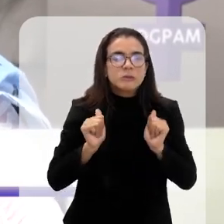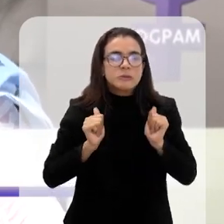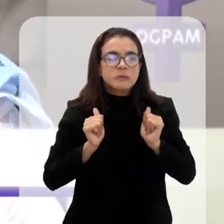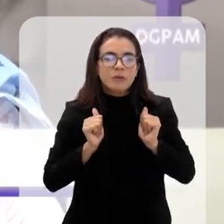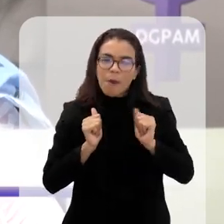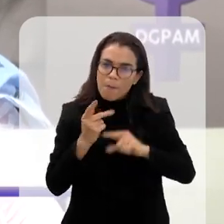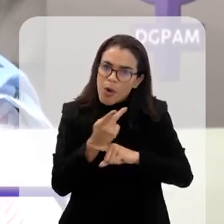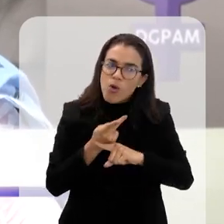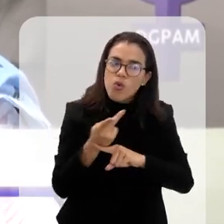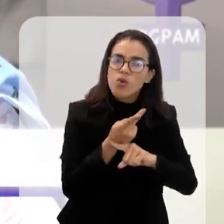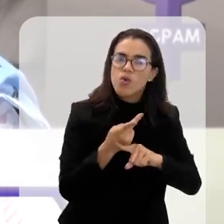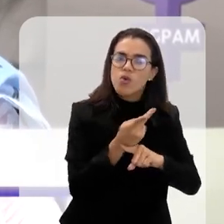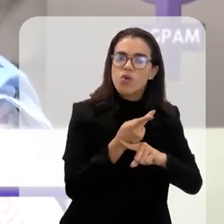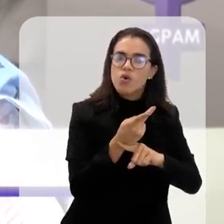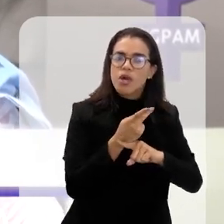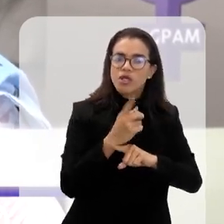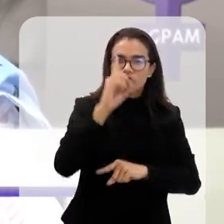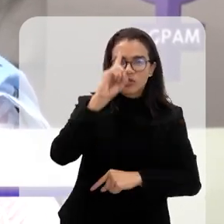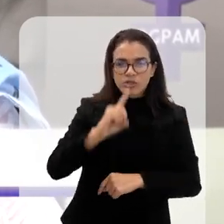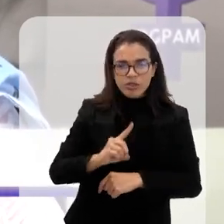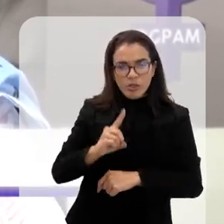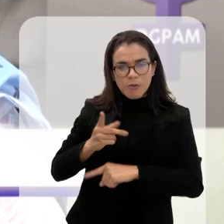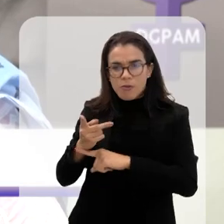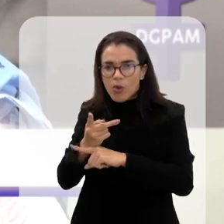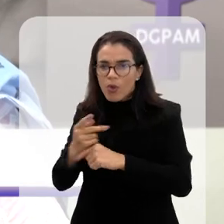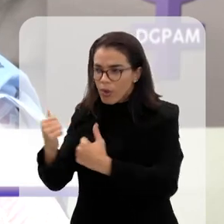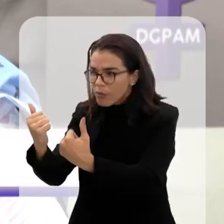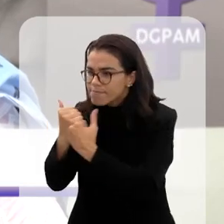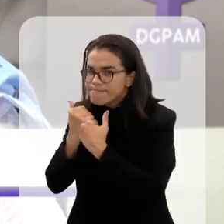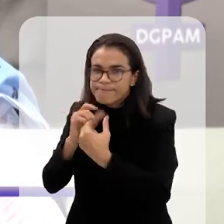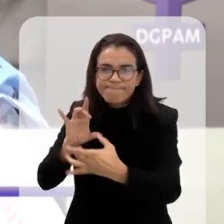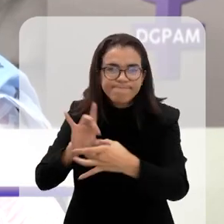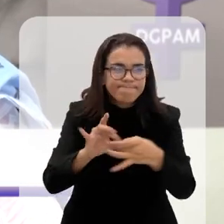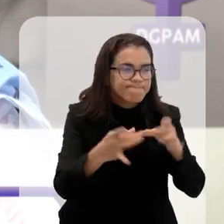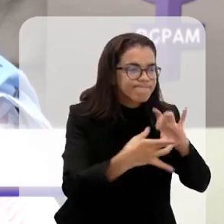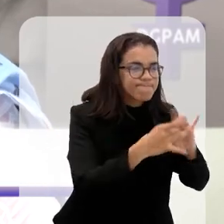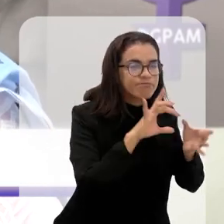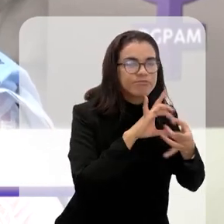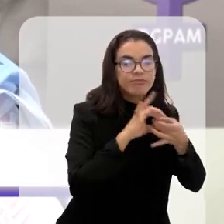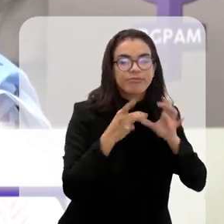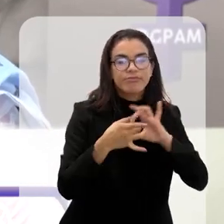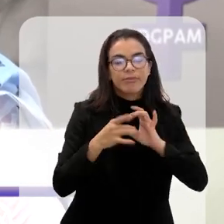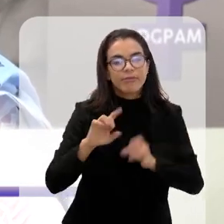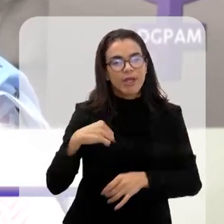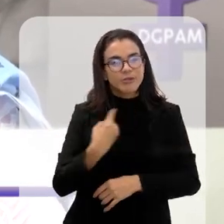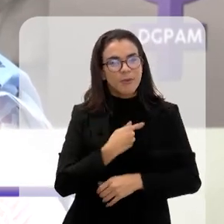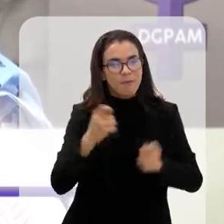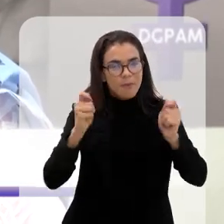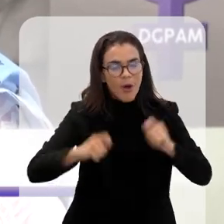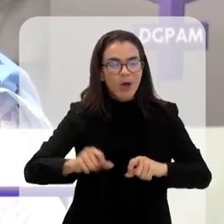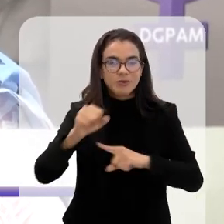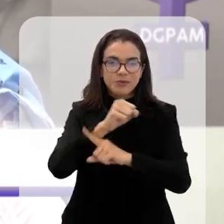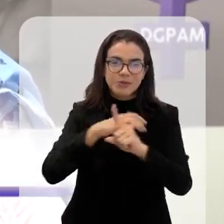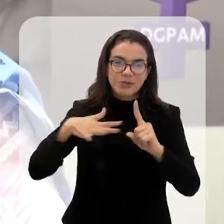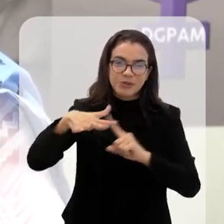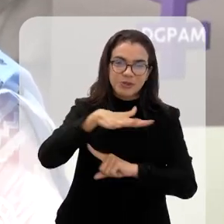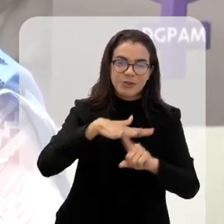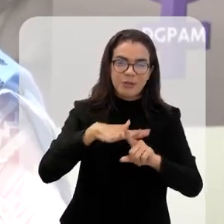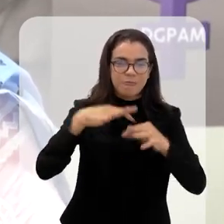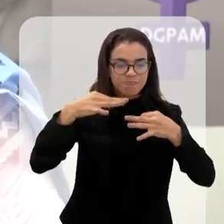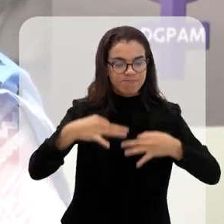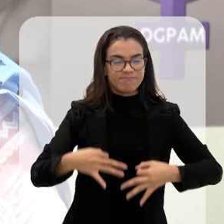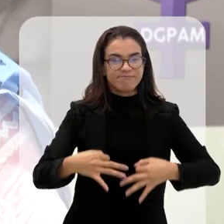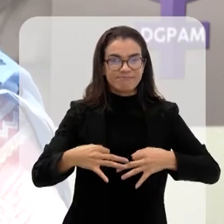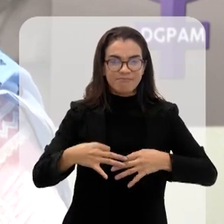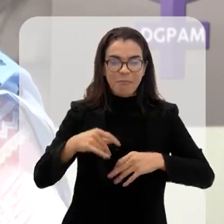ficar sem saber o que está acontecendo. Procura. Procure seus direitos, procure suas parcerias, para que a gente possa ter uma